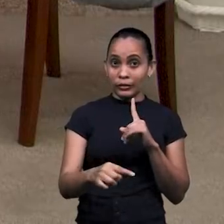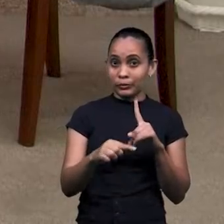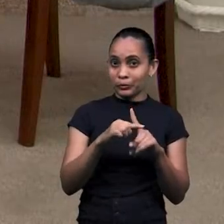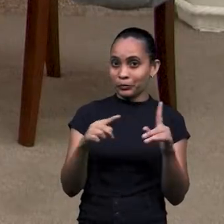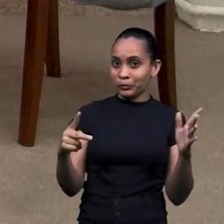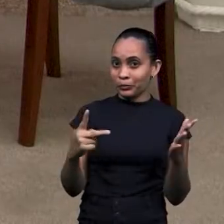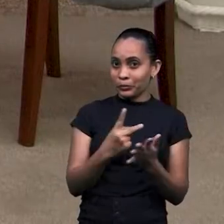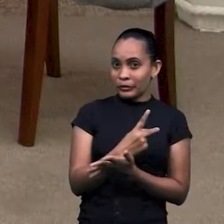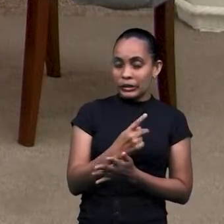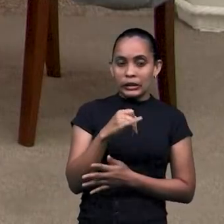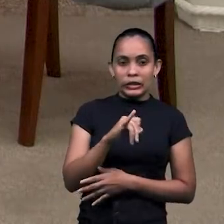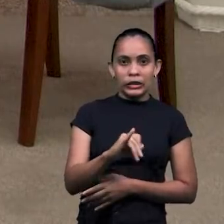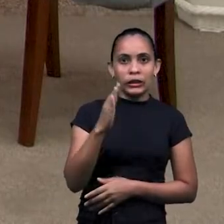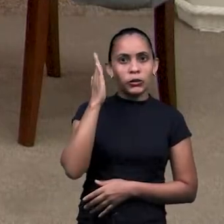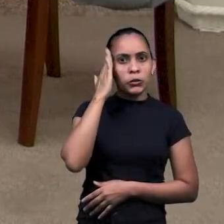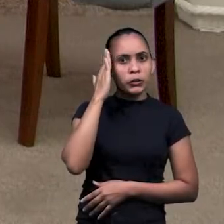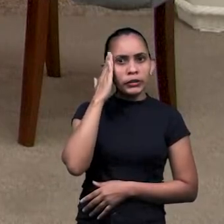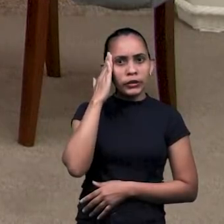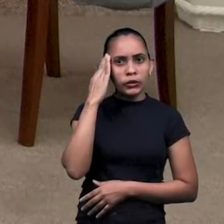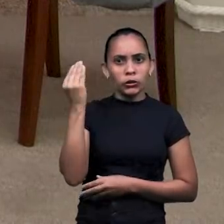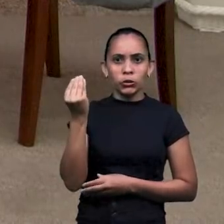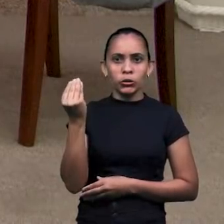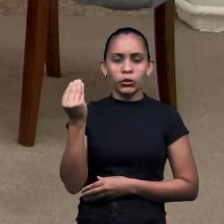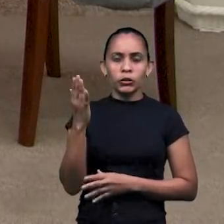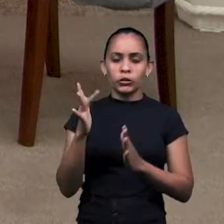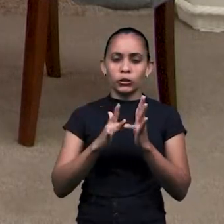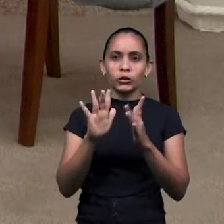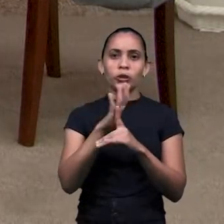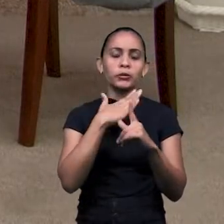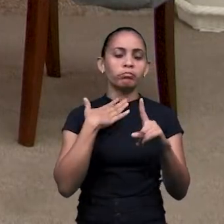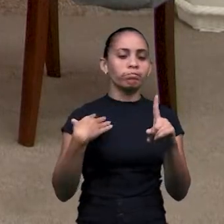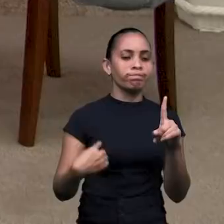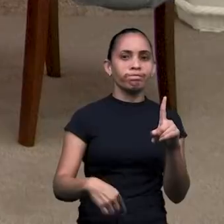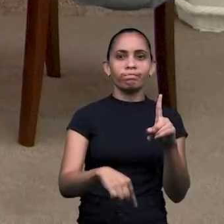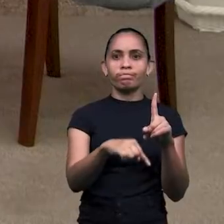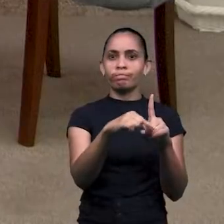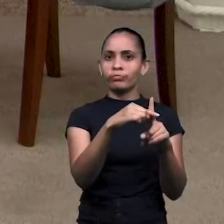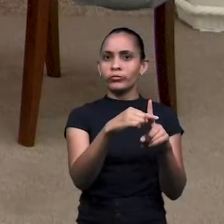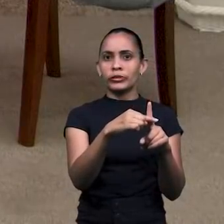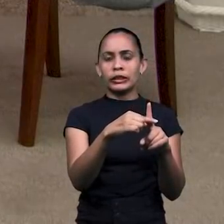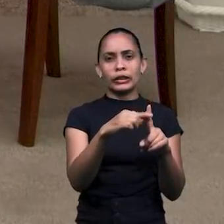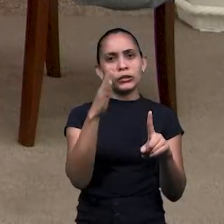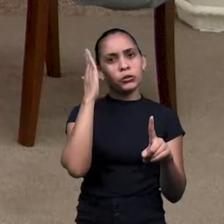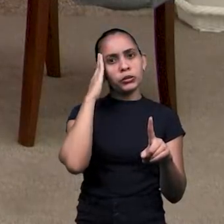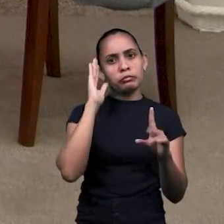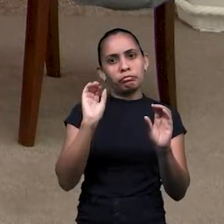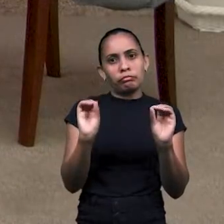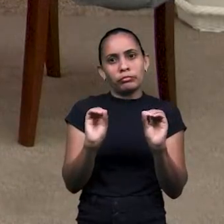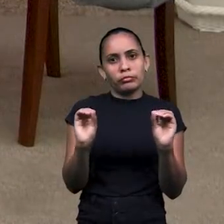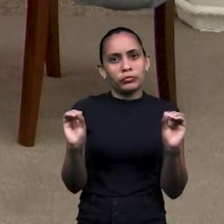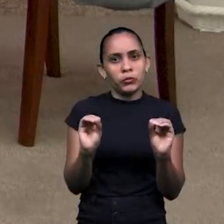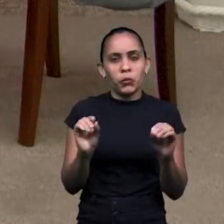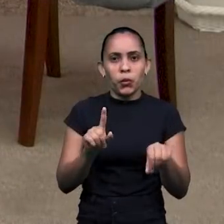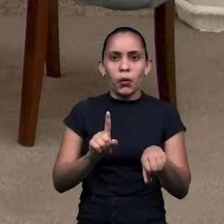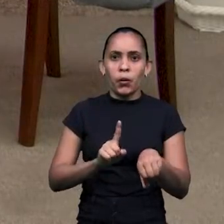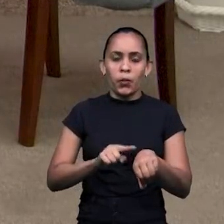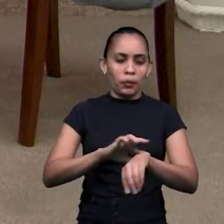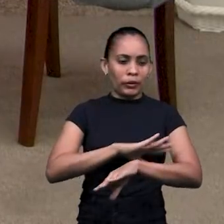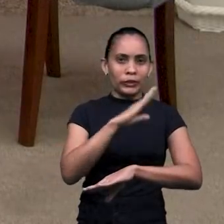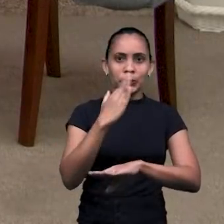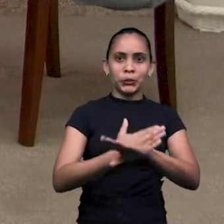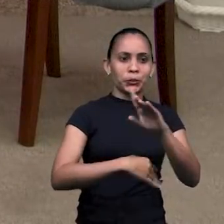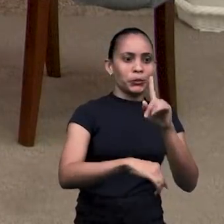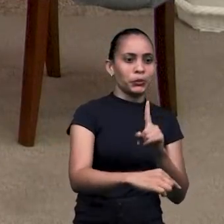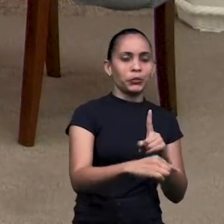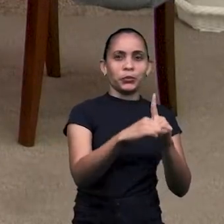igreja funciona. Se a igreja ela não entende o enigma que é o sacrifício de Jesus, se ela não entende ali o madeiro, o Getsemane, é